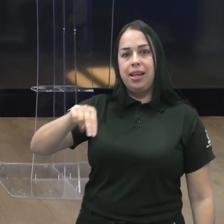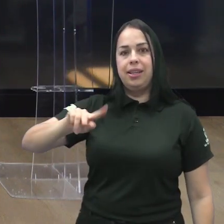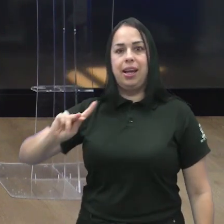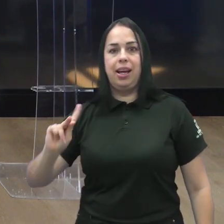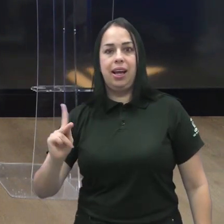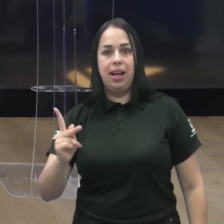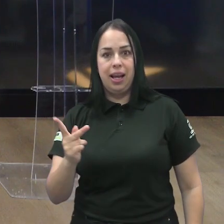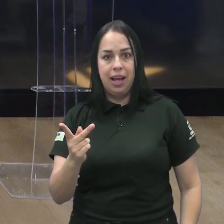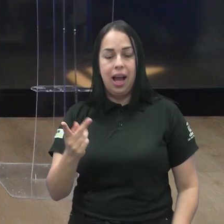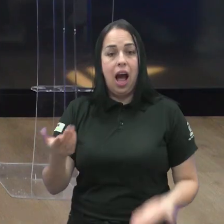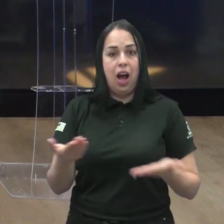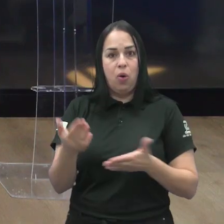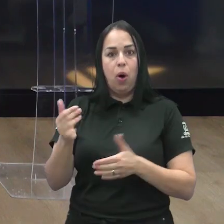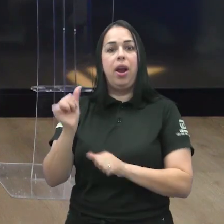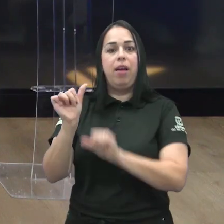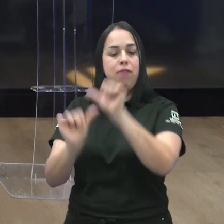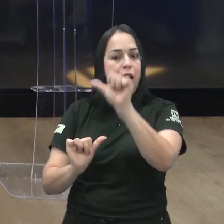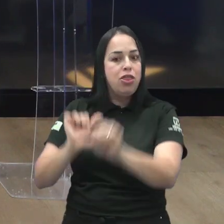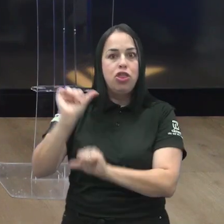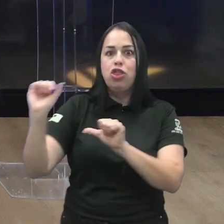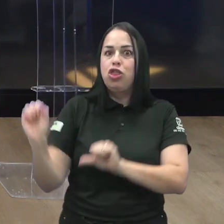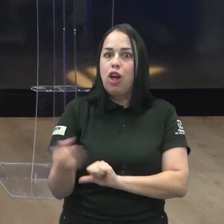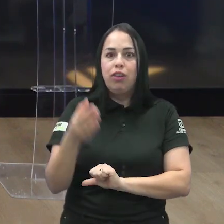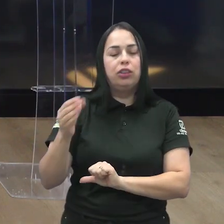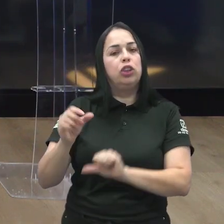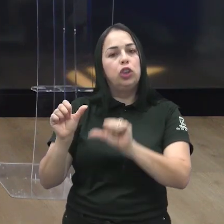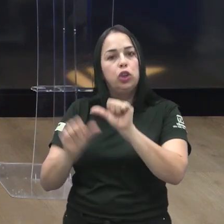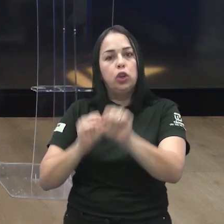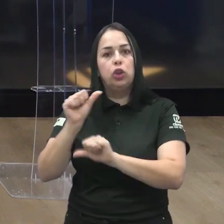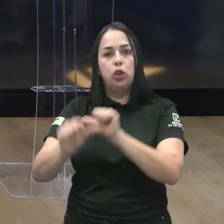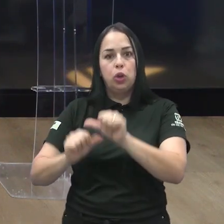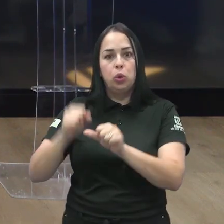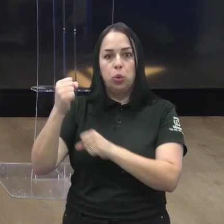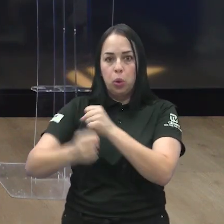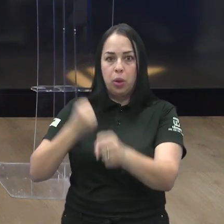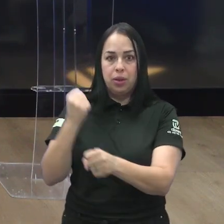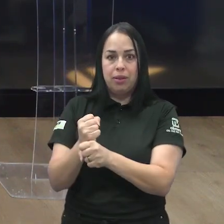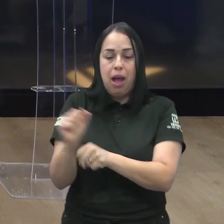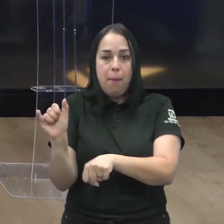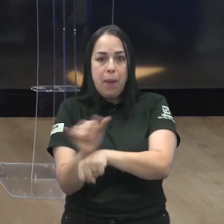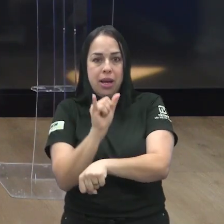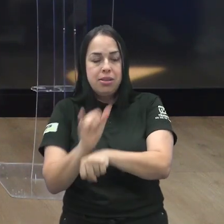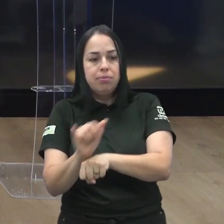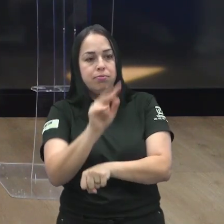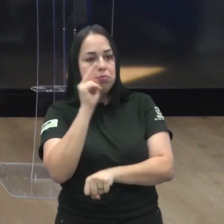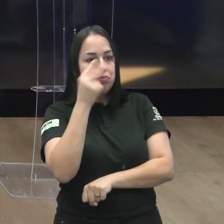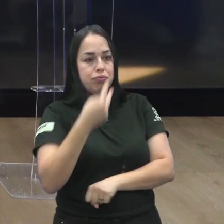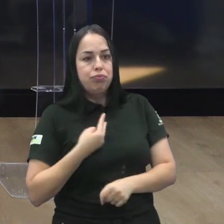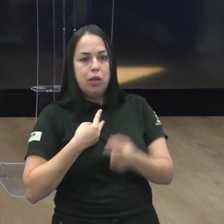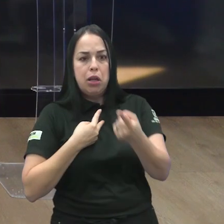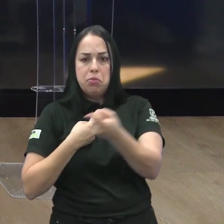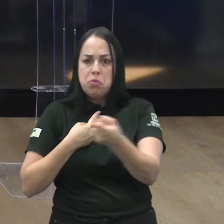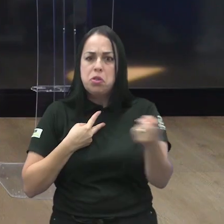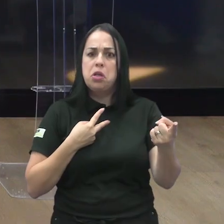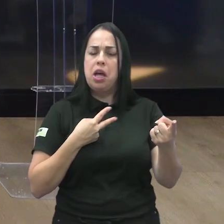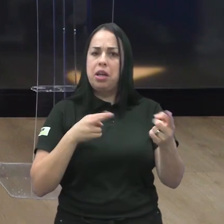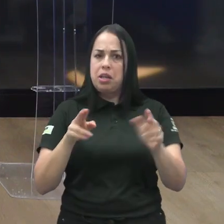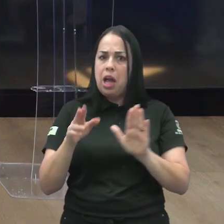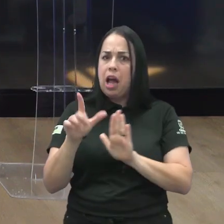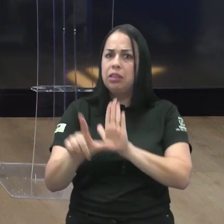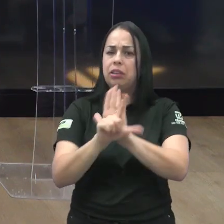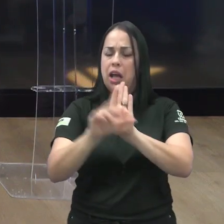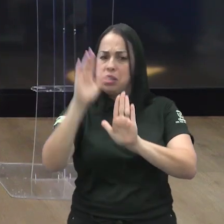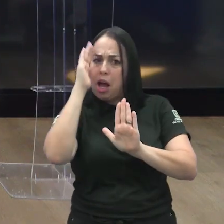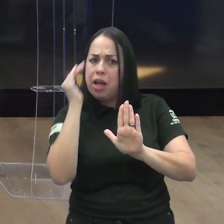Habilitação, a CNH, está sendo renovada automaticamente em todo o país. A medida é uma forma de reconhecimento para